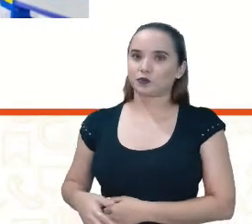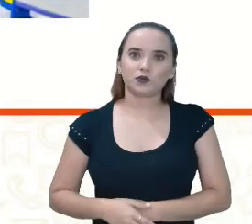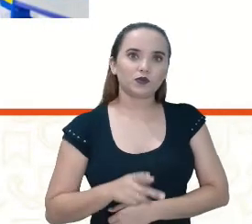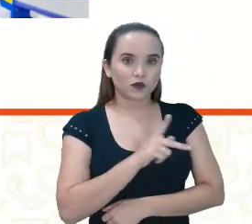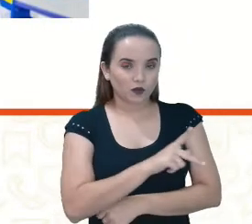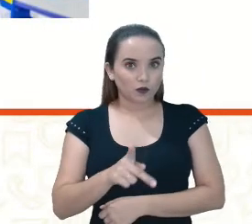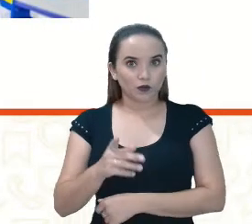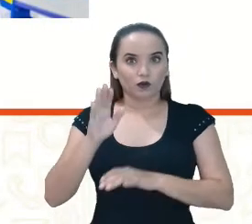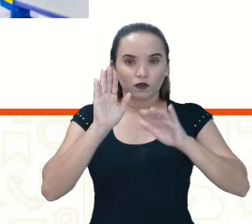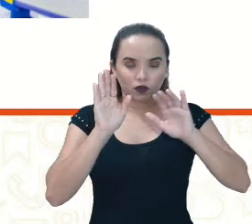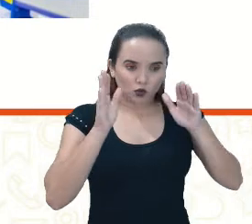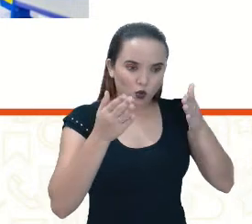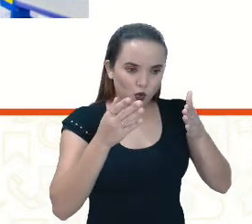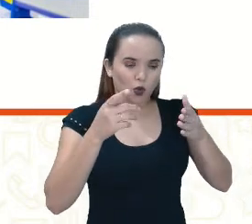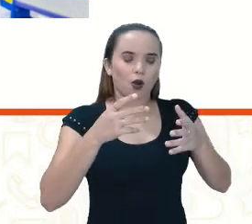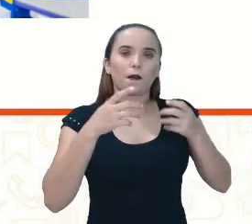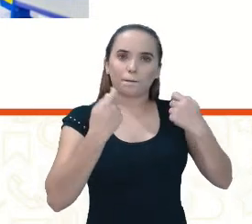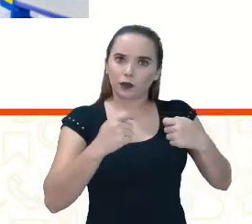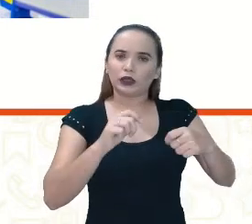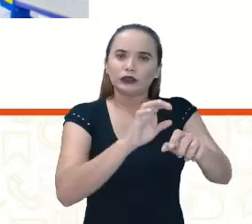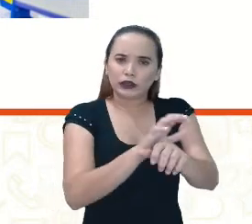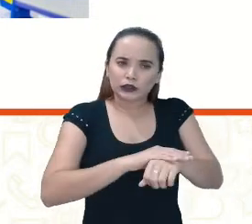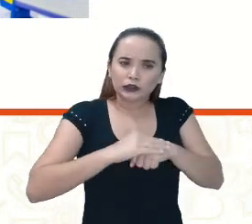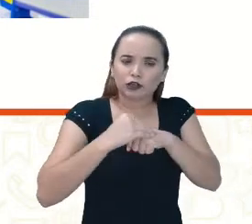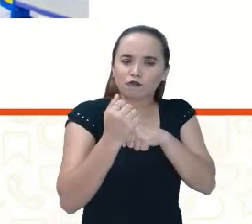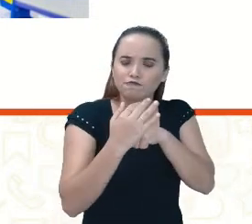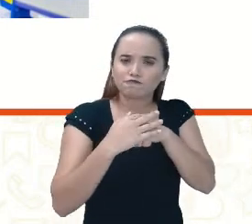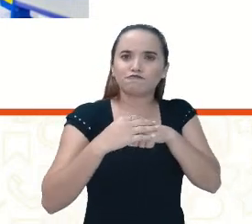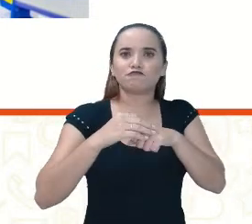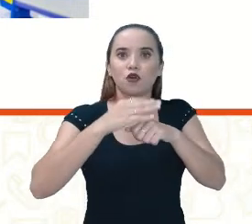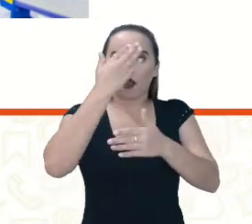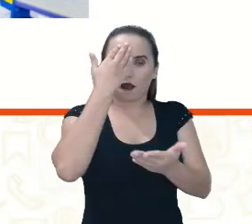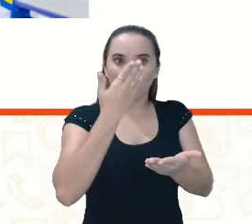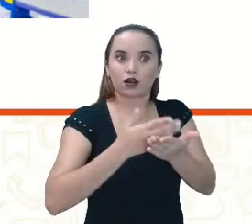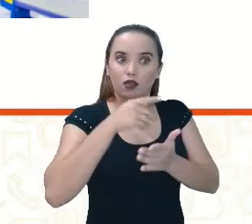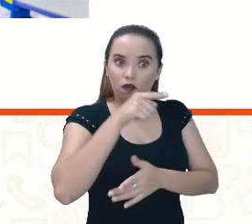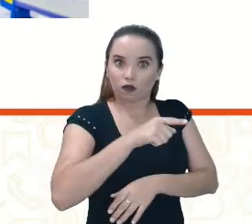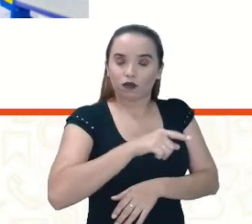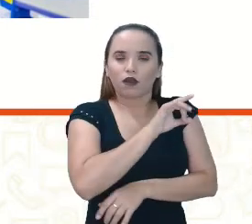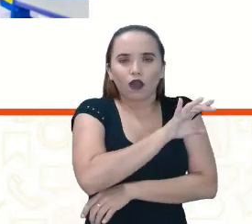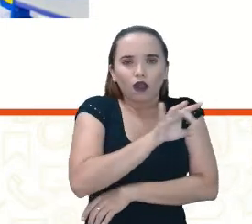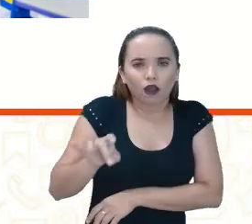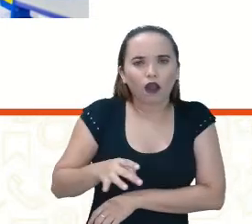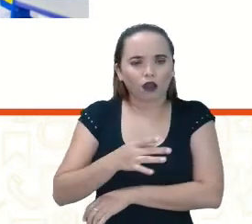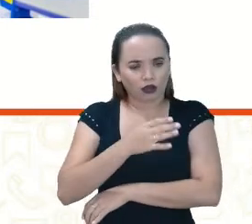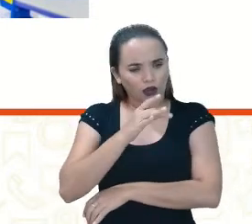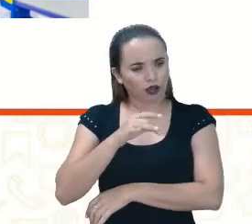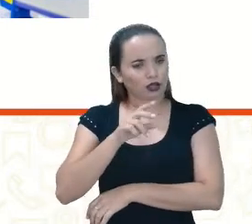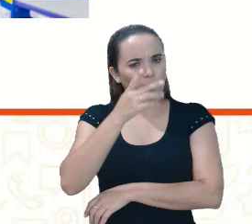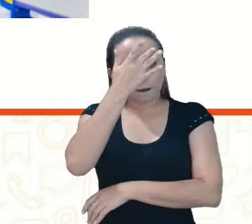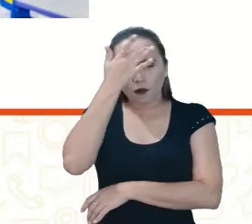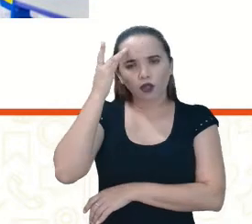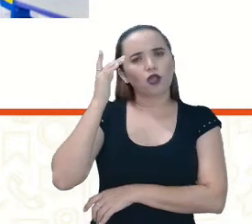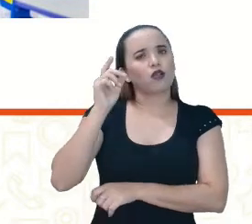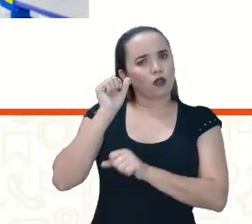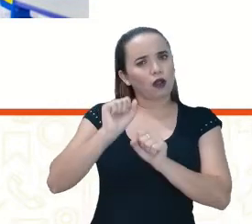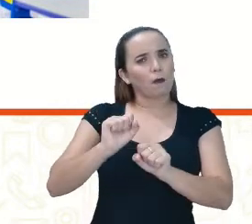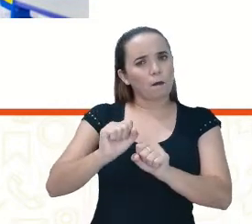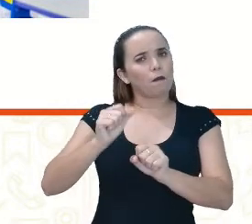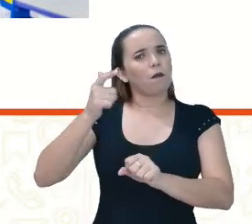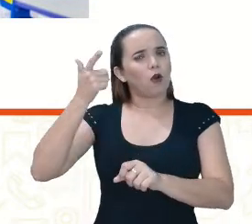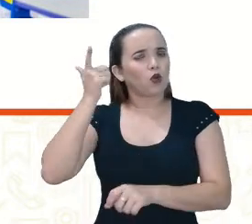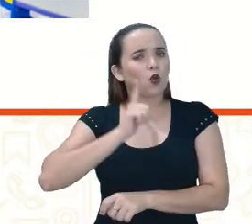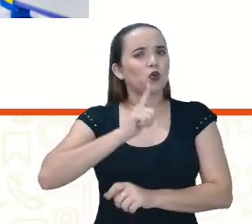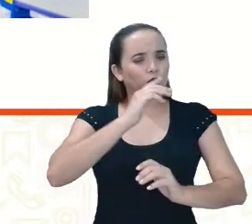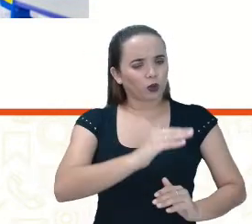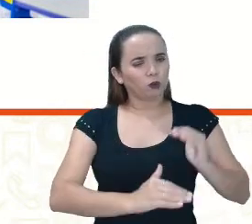acolhedor, acreditando na capacidade que cada indivíduo tem de superar seus limites. Então, o professor aqui,